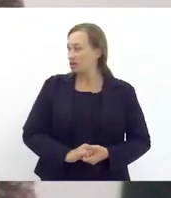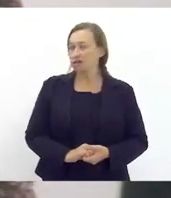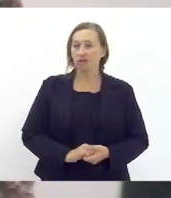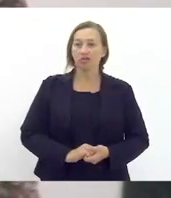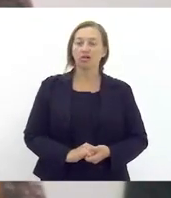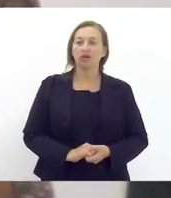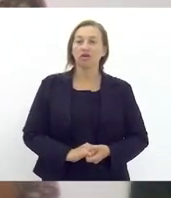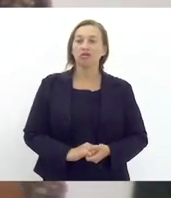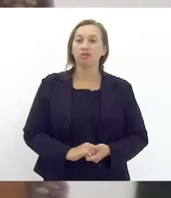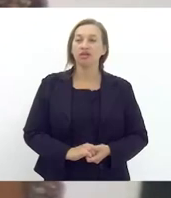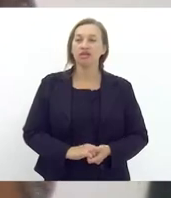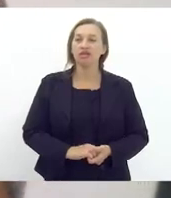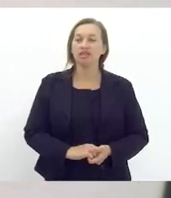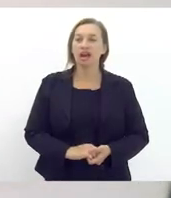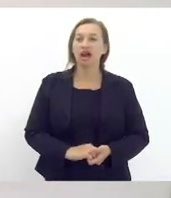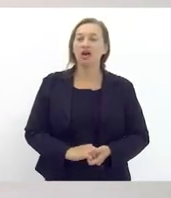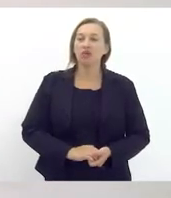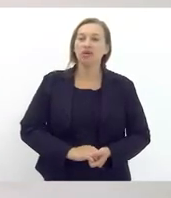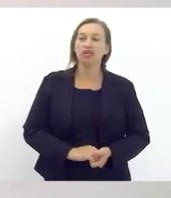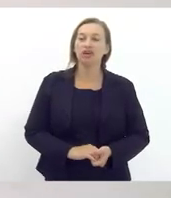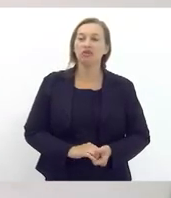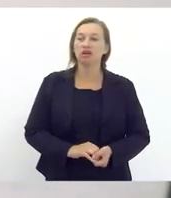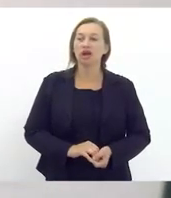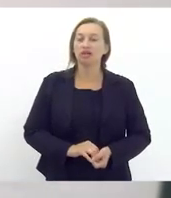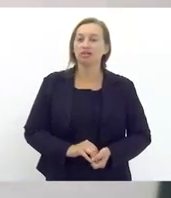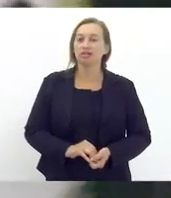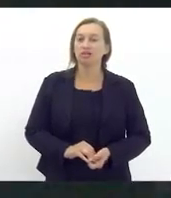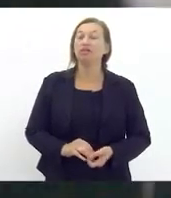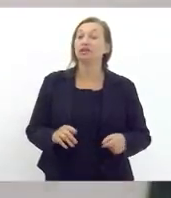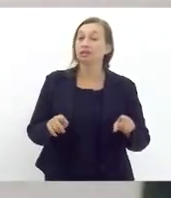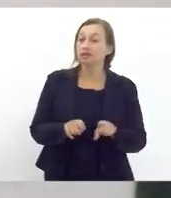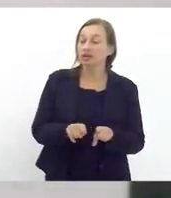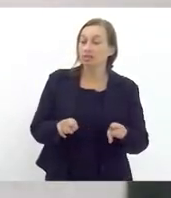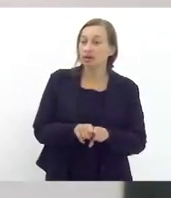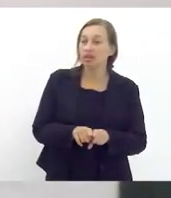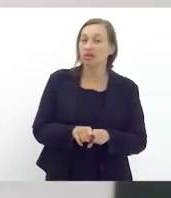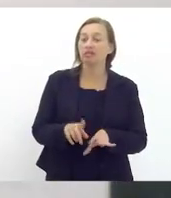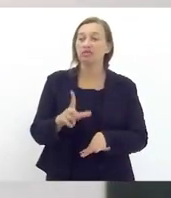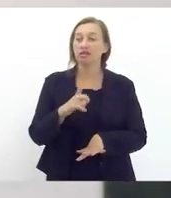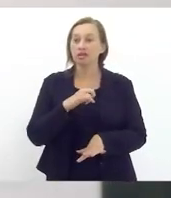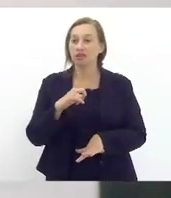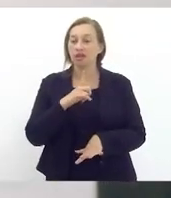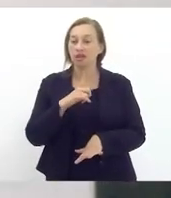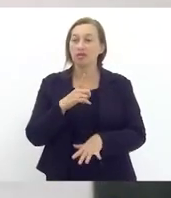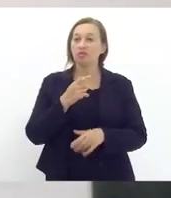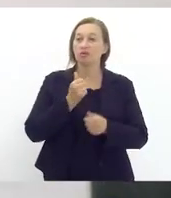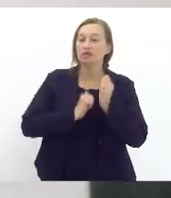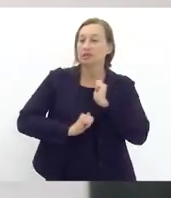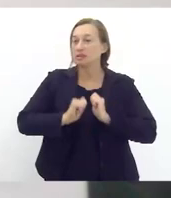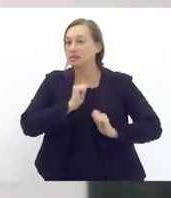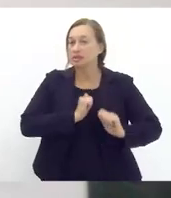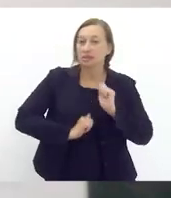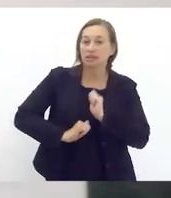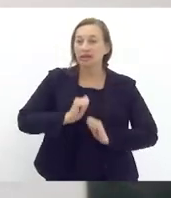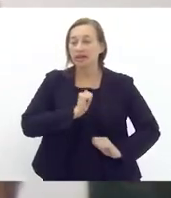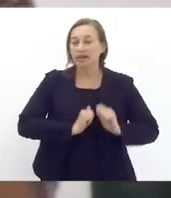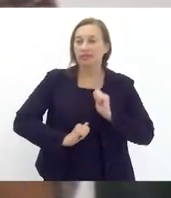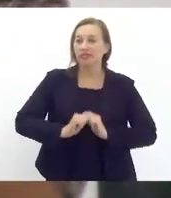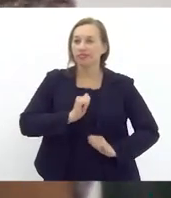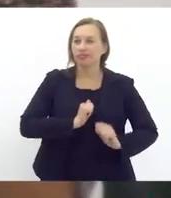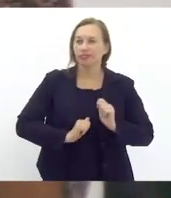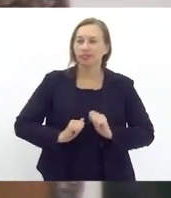tem que Celebrar eu percebo também que tem uma expectativa e uma ansiedade para